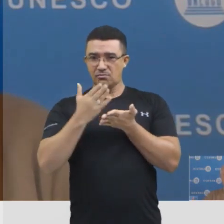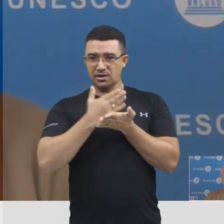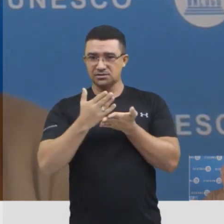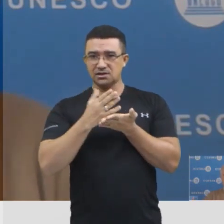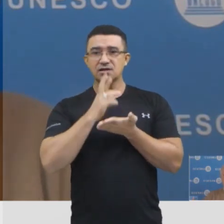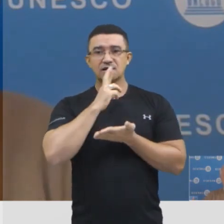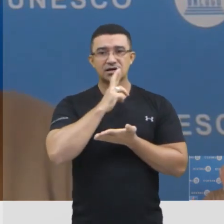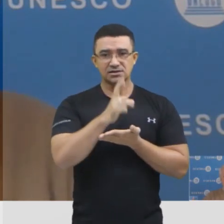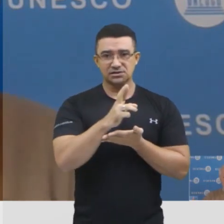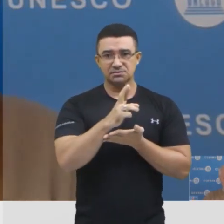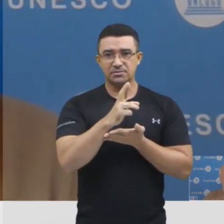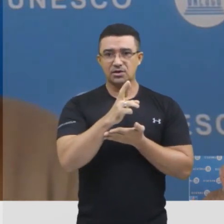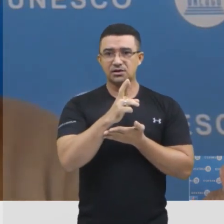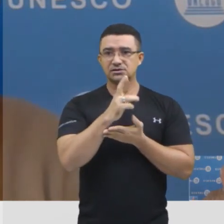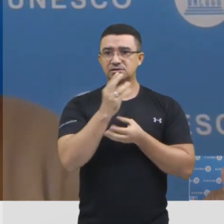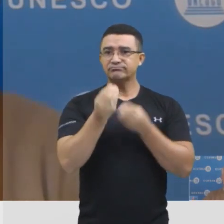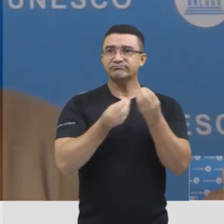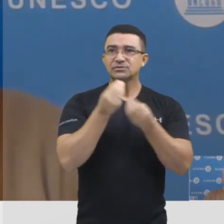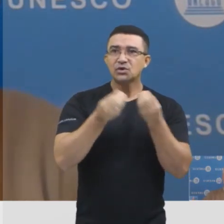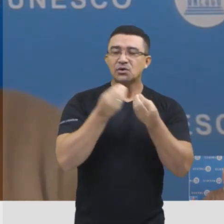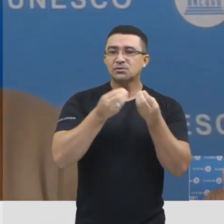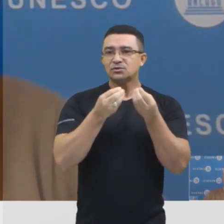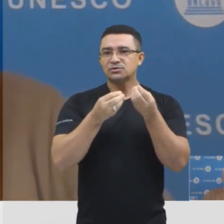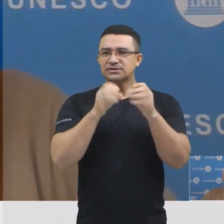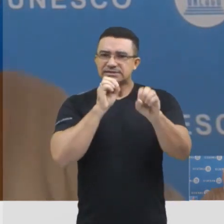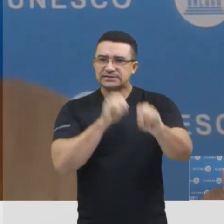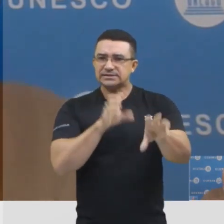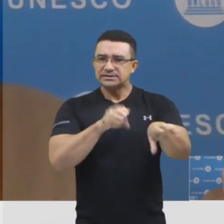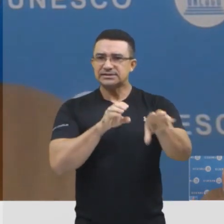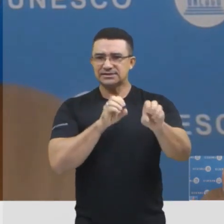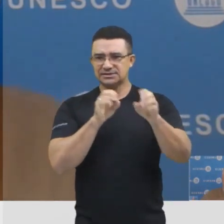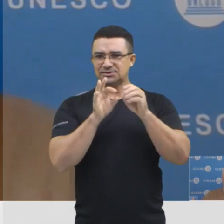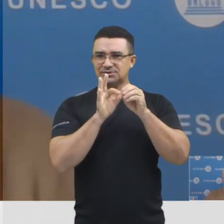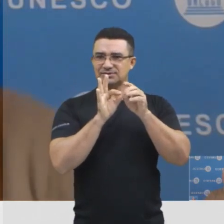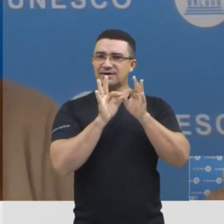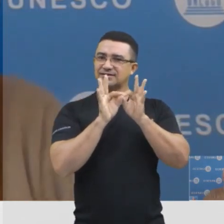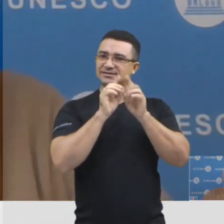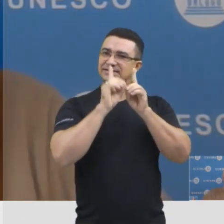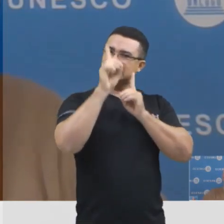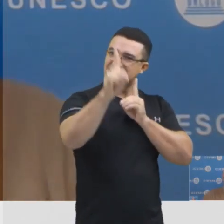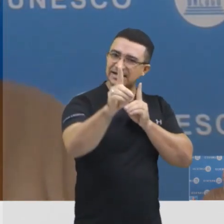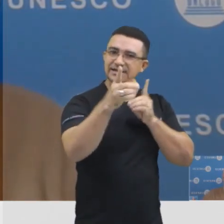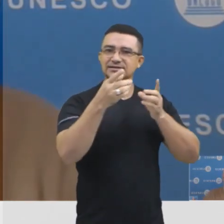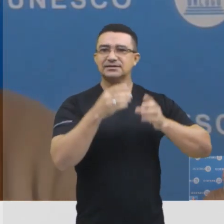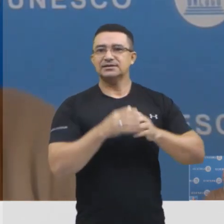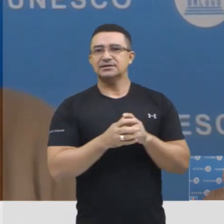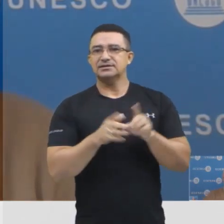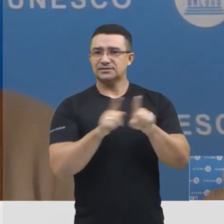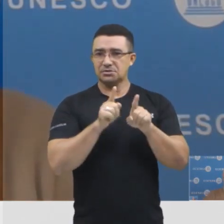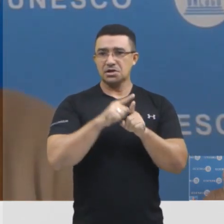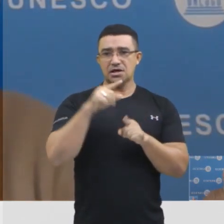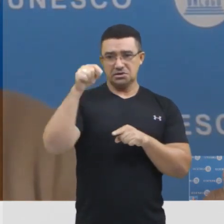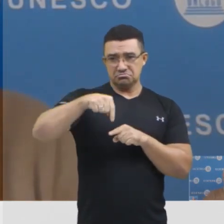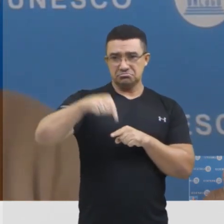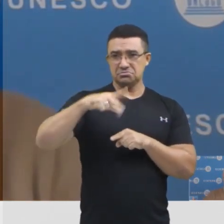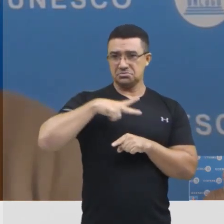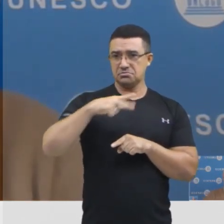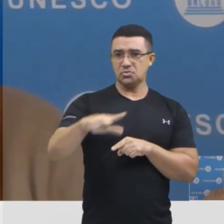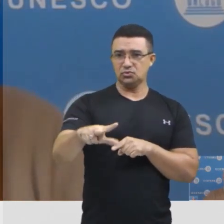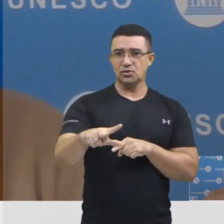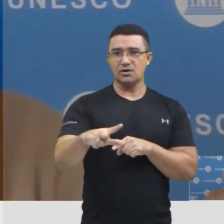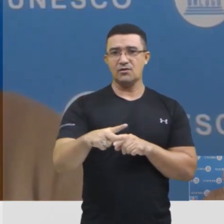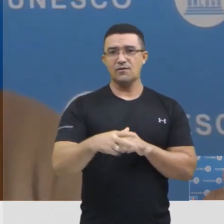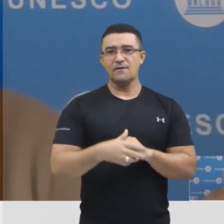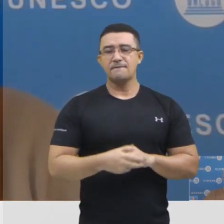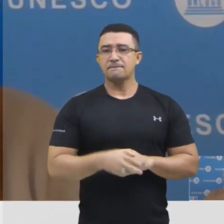respostas através de ensino à distância, através da televisão. Em Portugal, por exemplo, está-se a dar